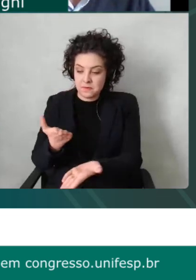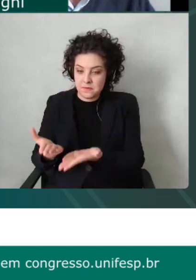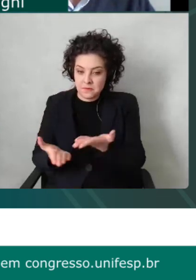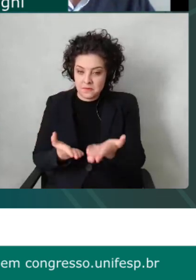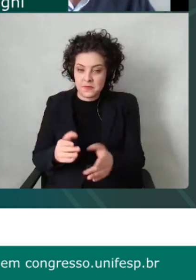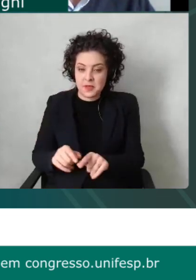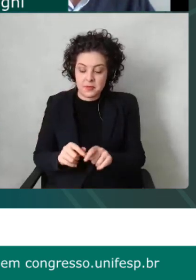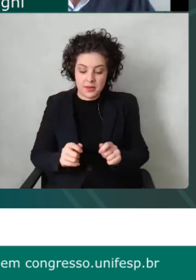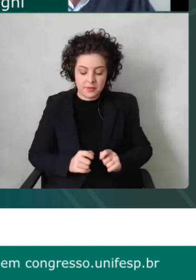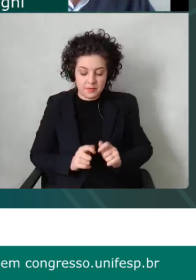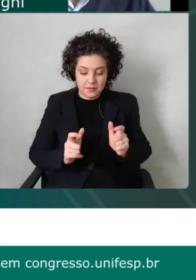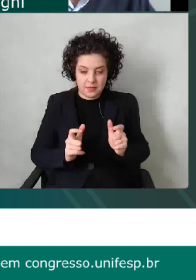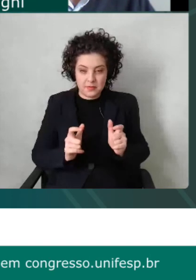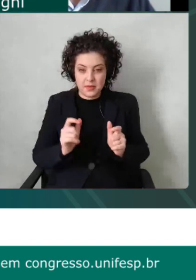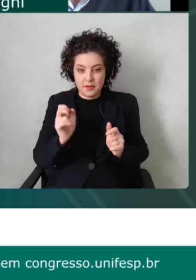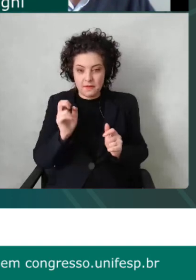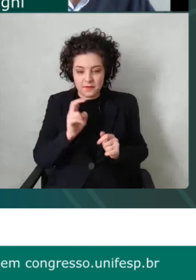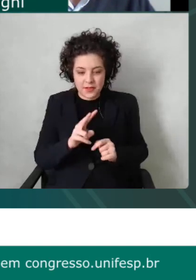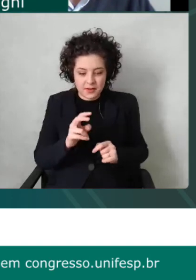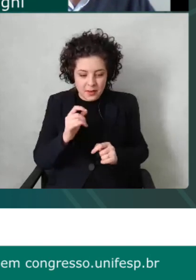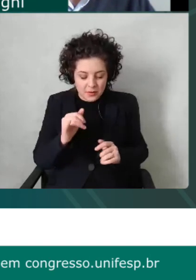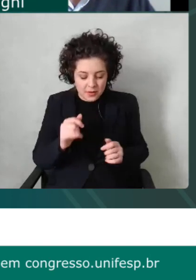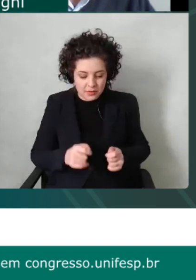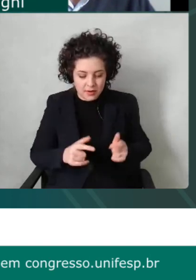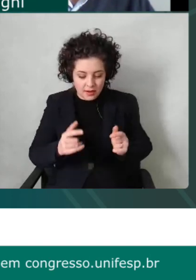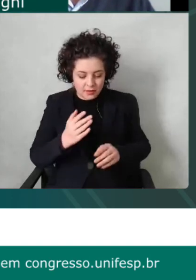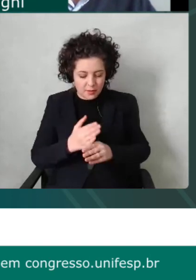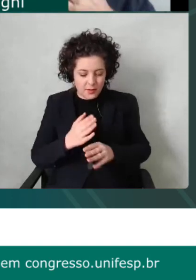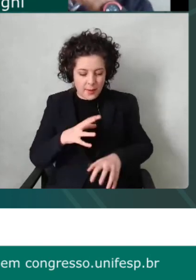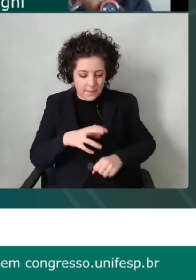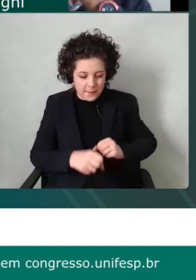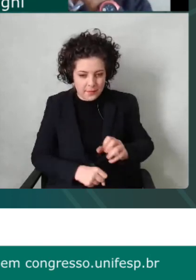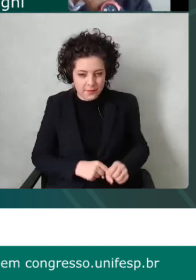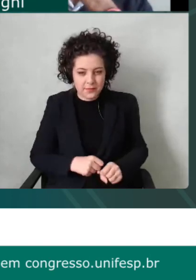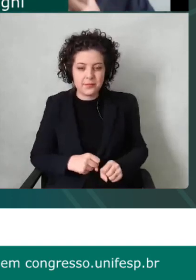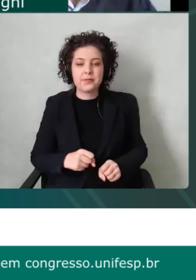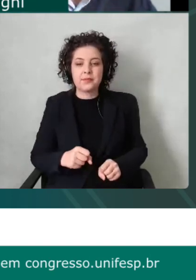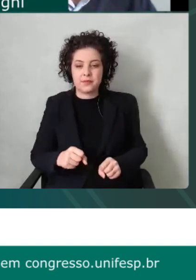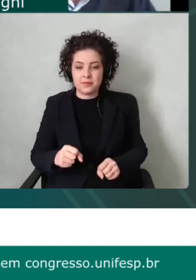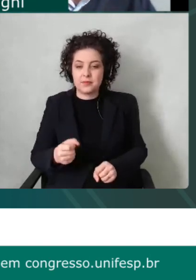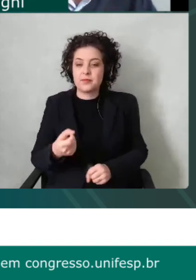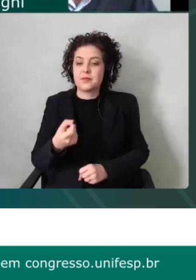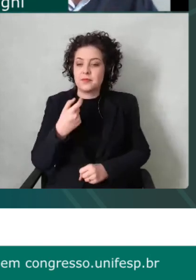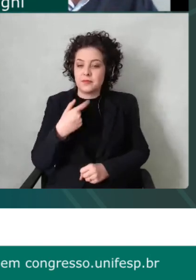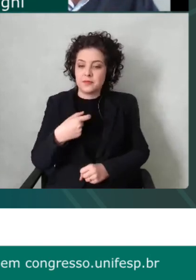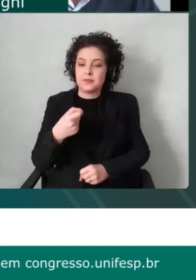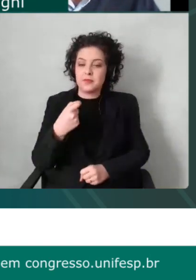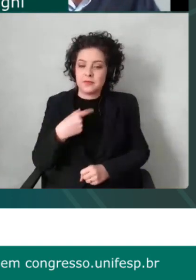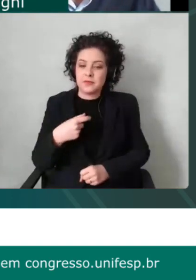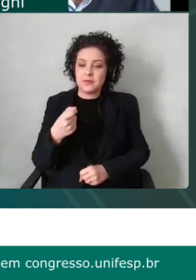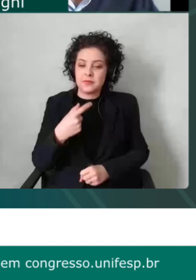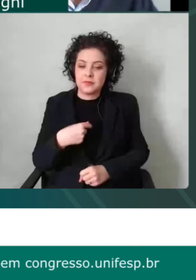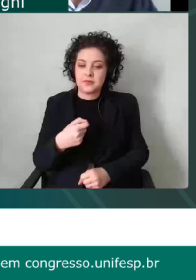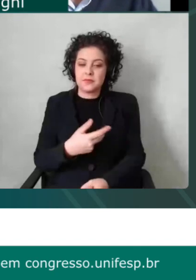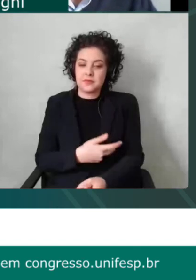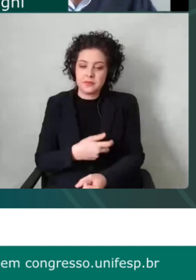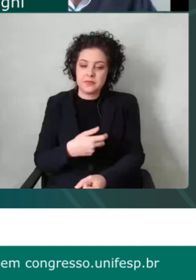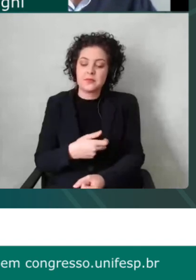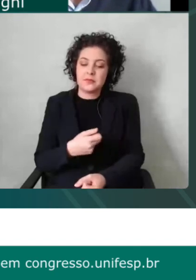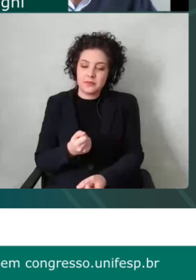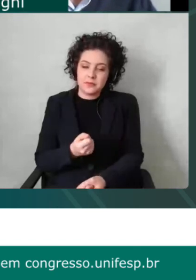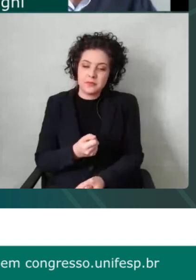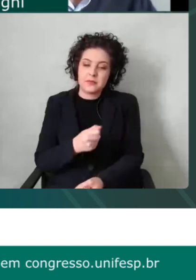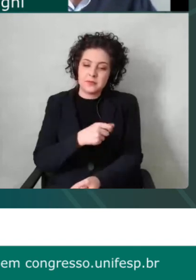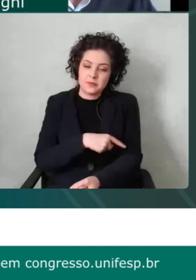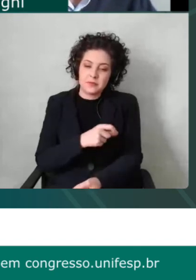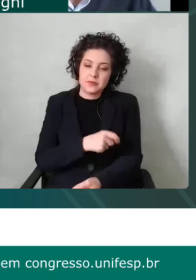é importante no contexto do coquetel. A pessoa está tomando o tratamento antirretroviral, se você ajudar o vírus que